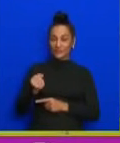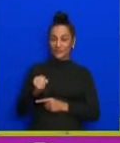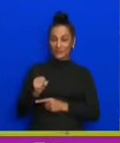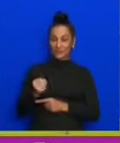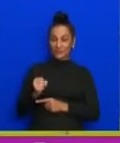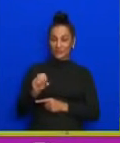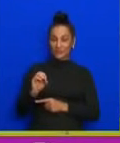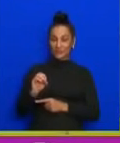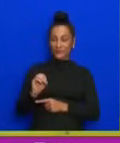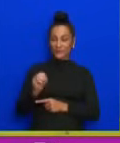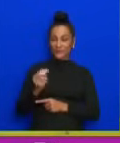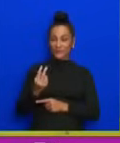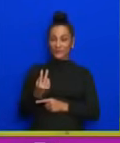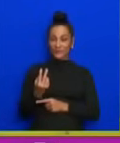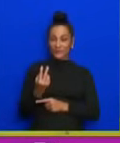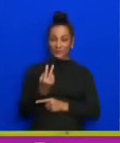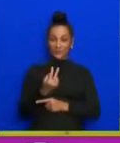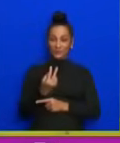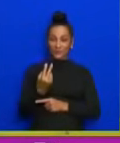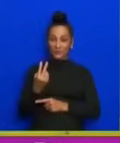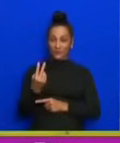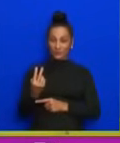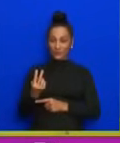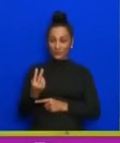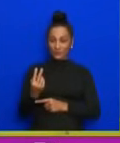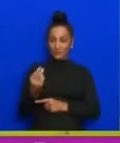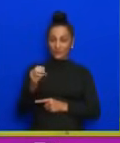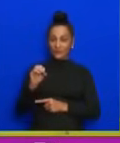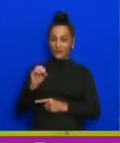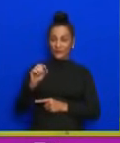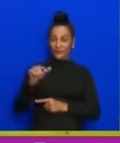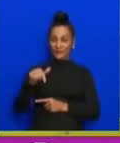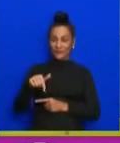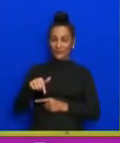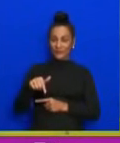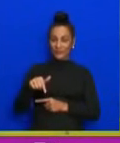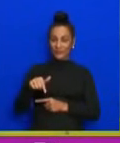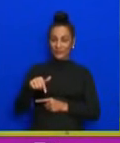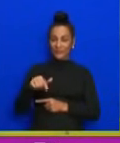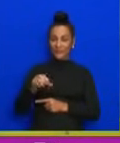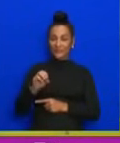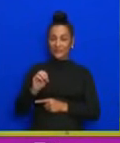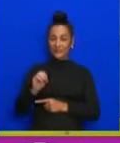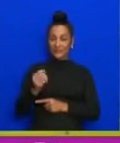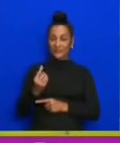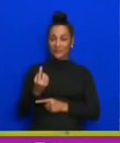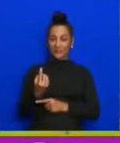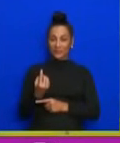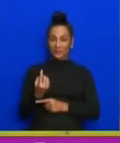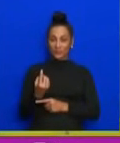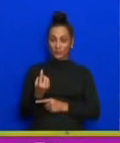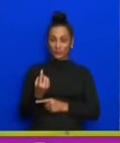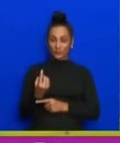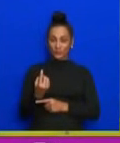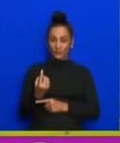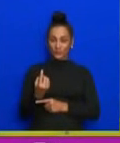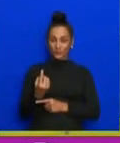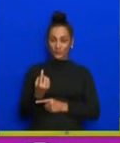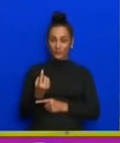24, 08, 02, 22, 07 e